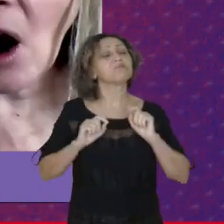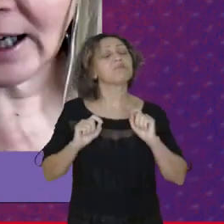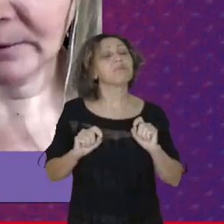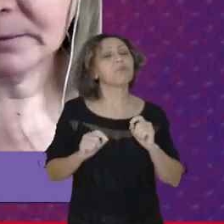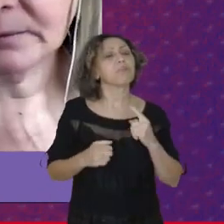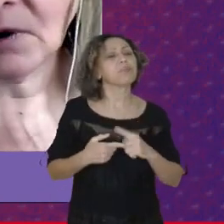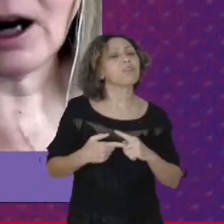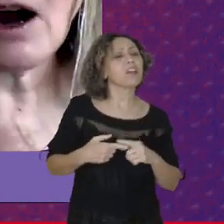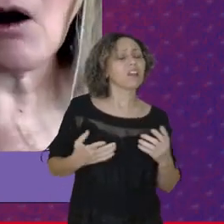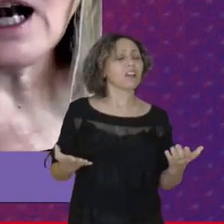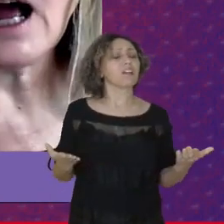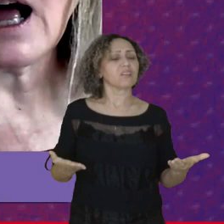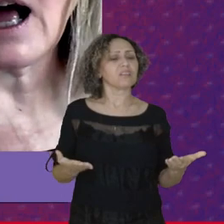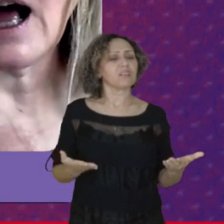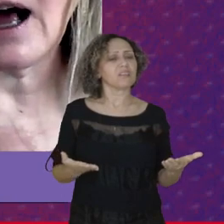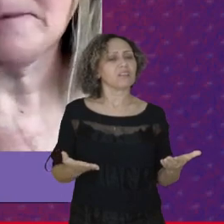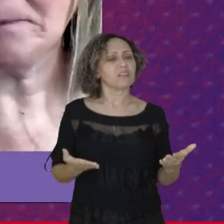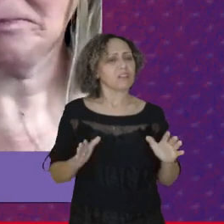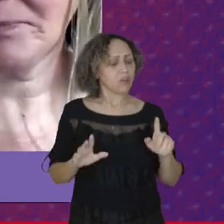Que agora, olha